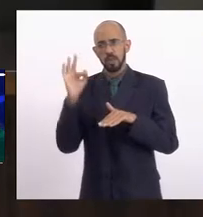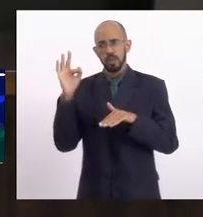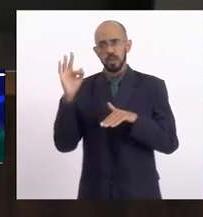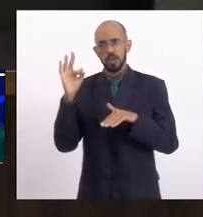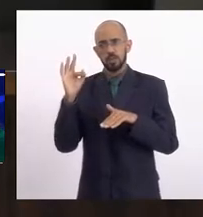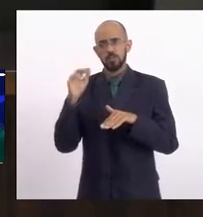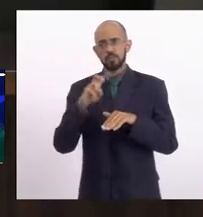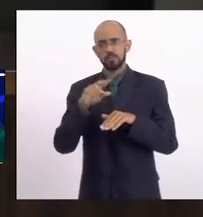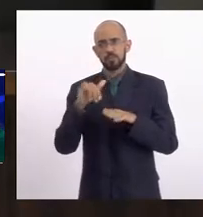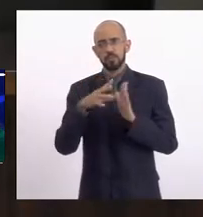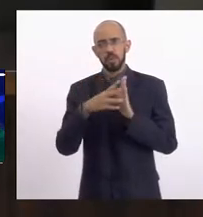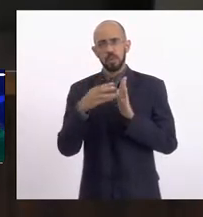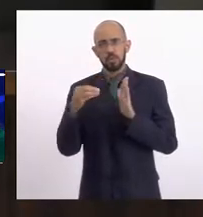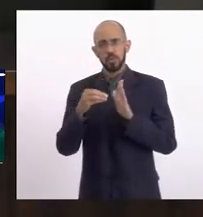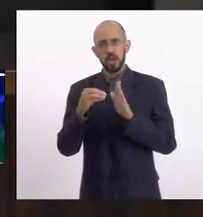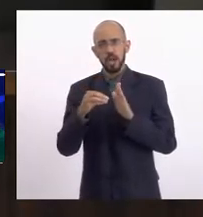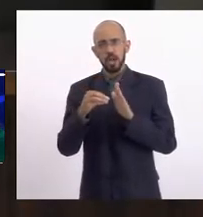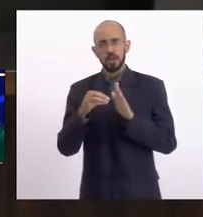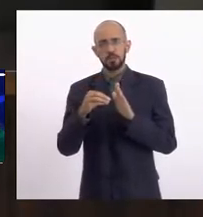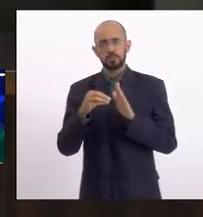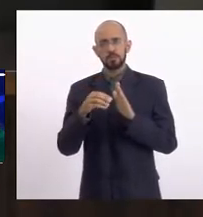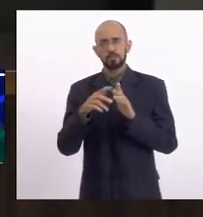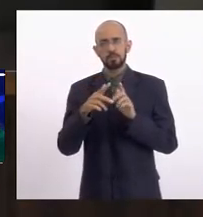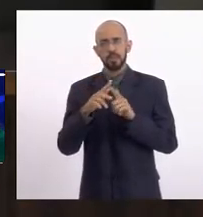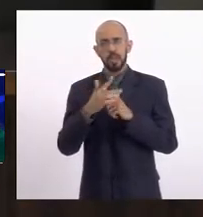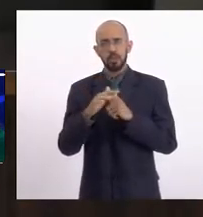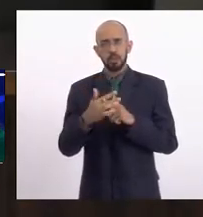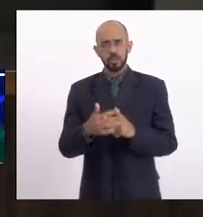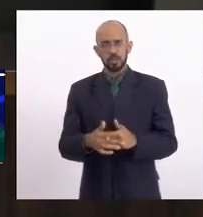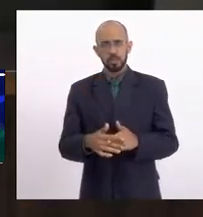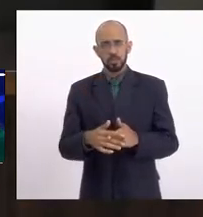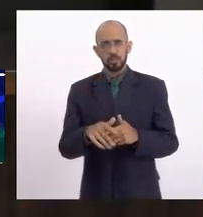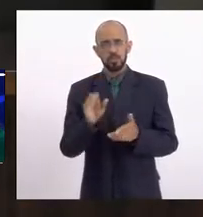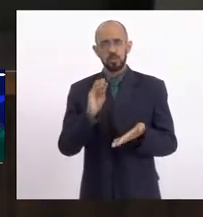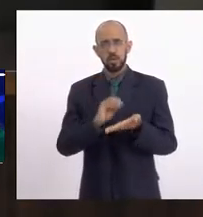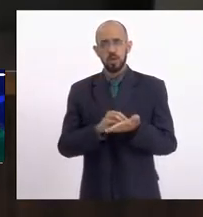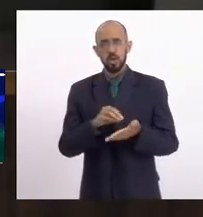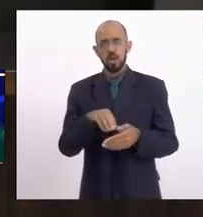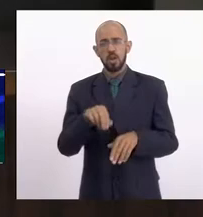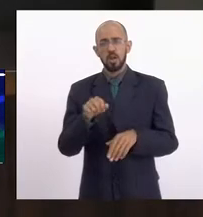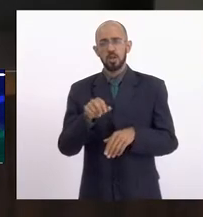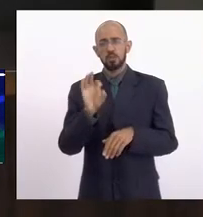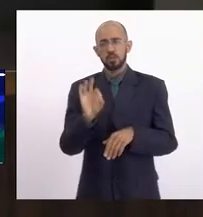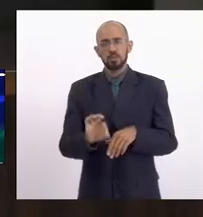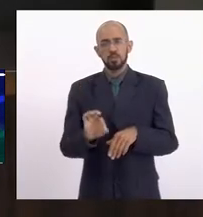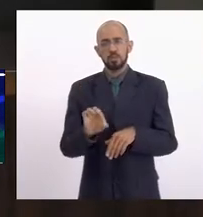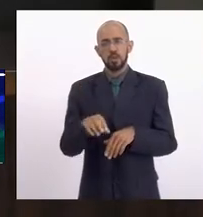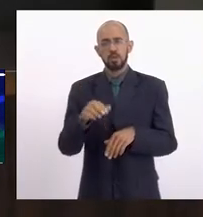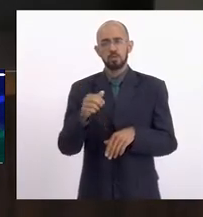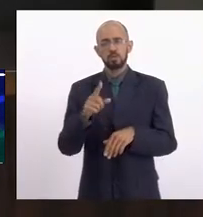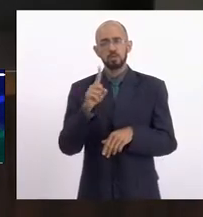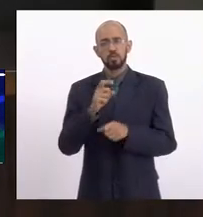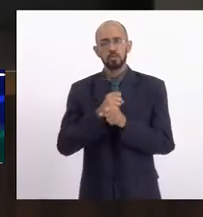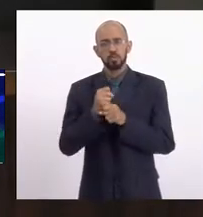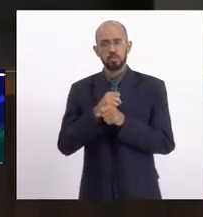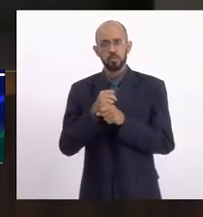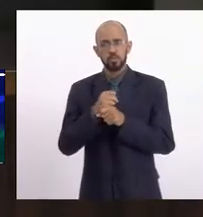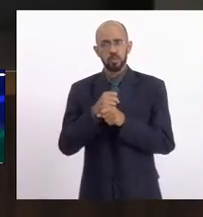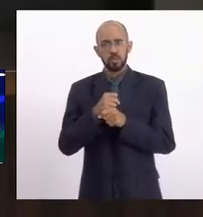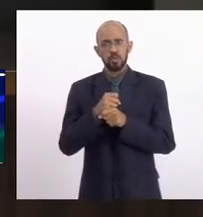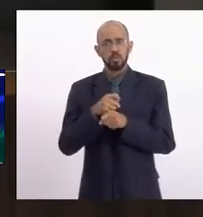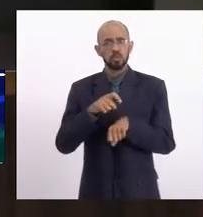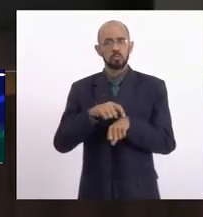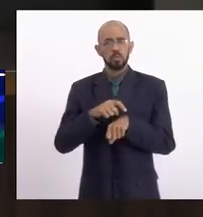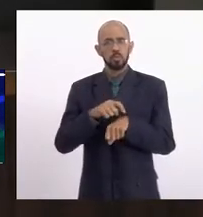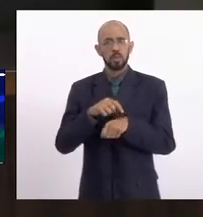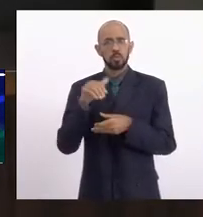o dispositivo de correção ele fixa o percentual dos últimos 12 meses a ocasião da votação